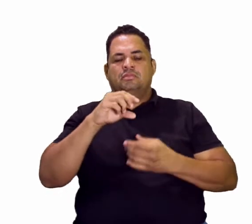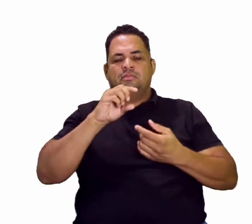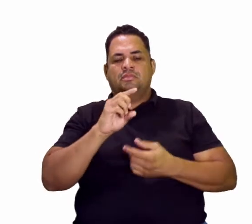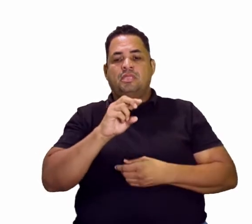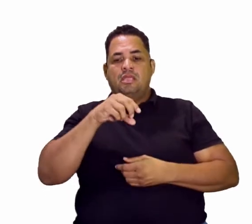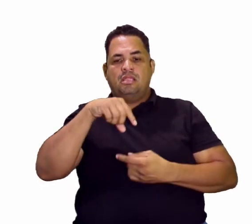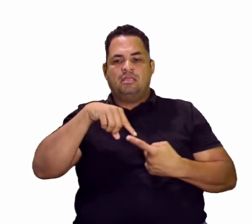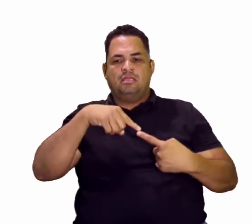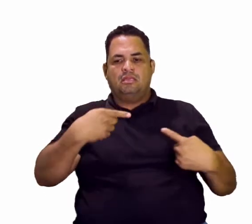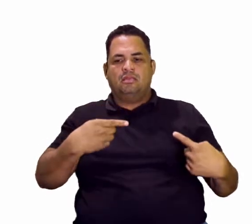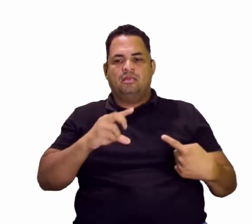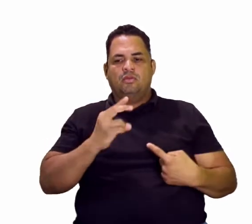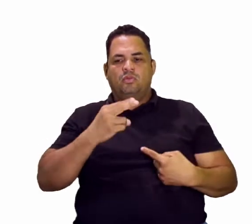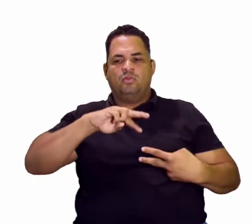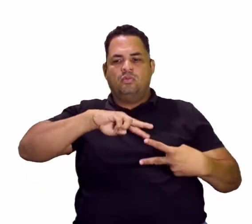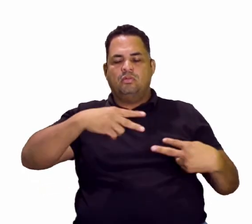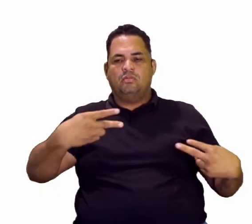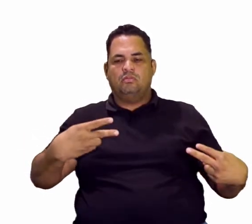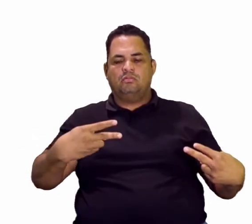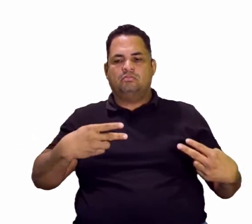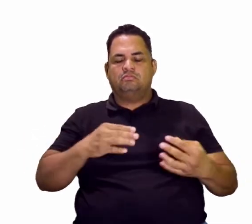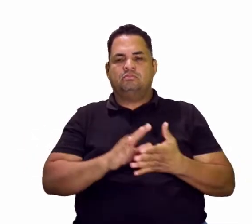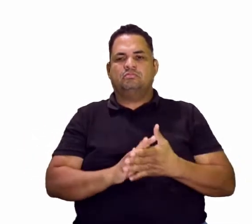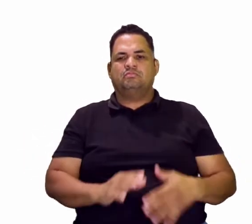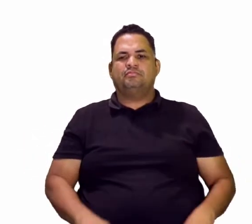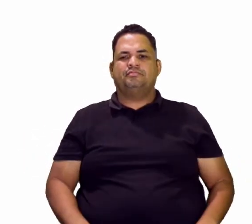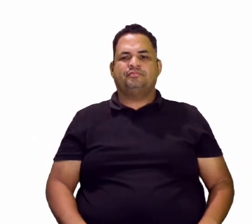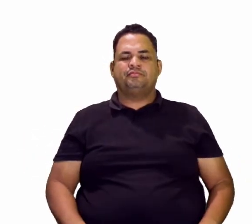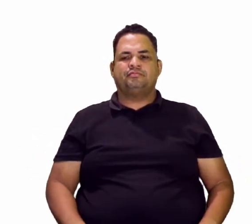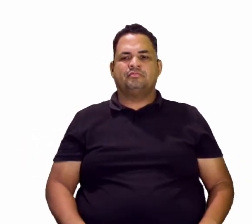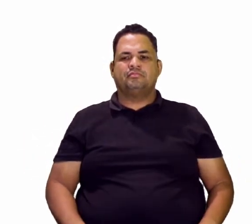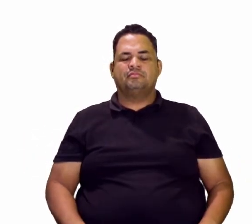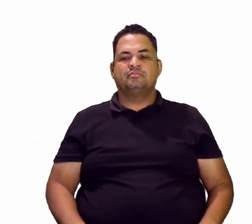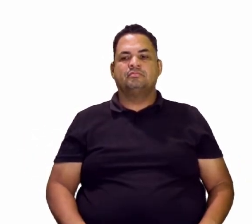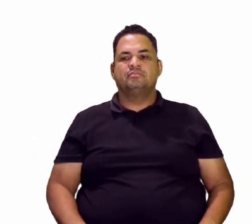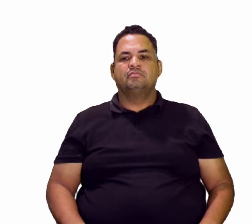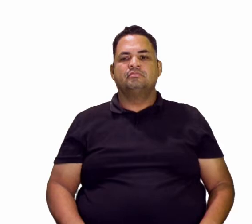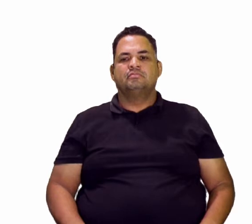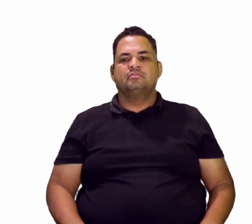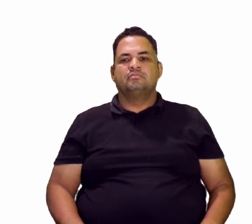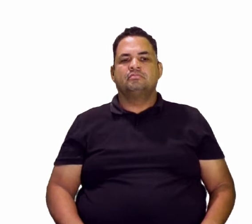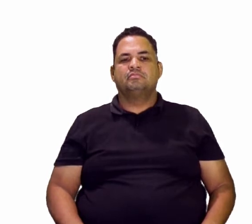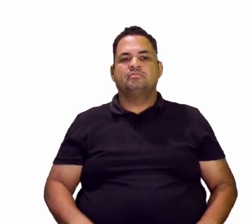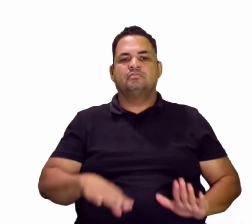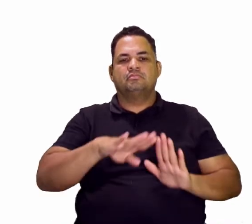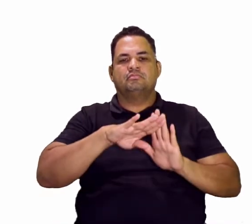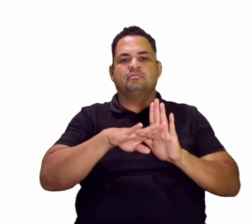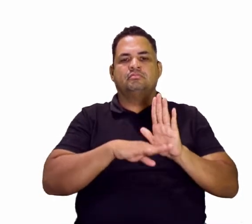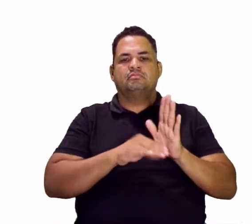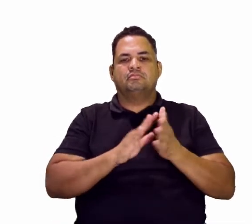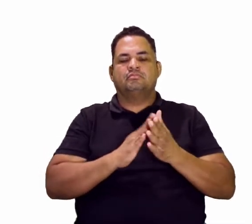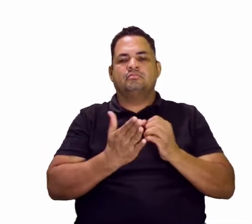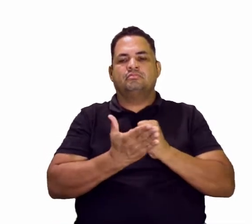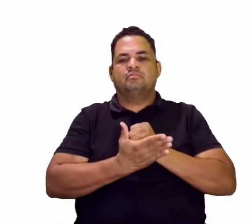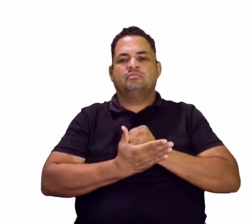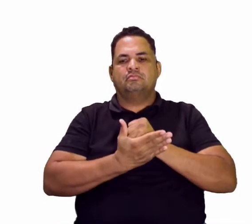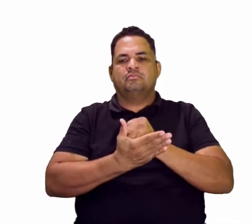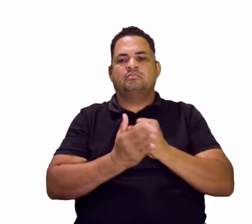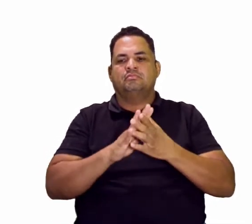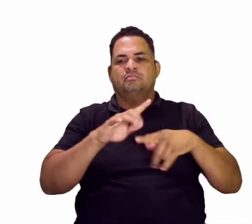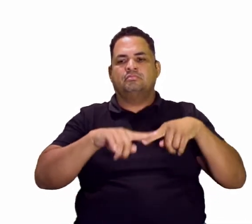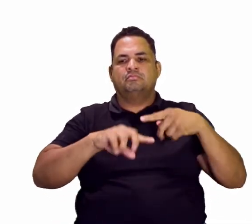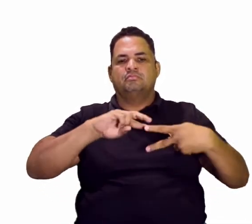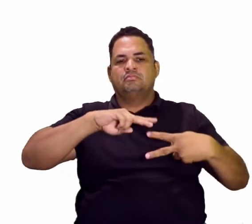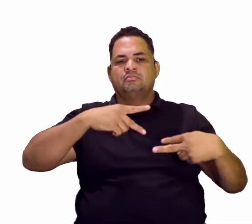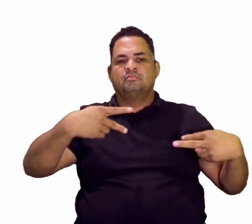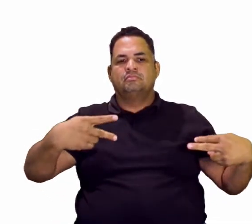de RNA. Ou, no caso do citomegalomavírus, os dois. Sua classificação mais comum baseia-se no